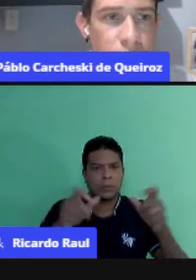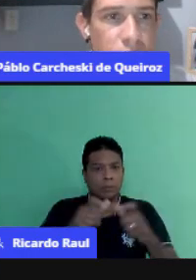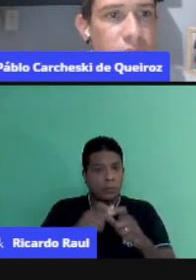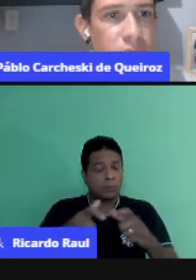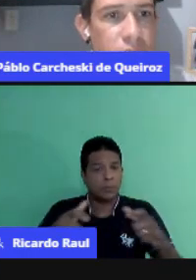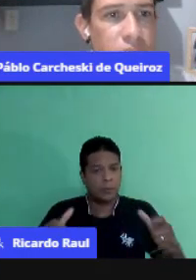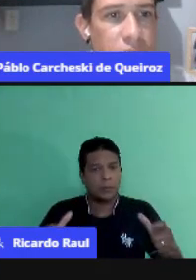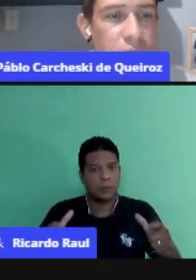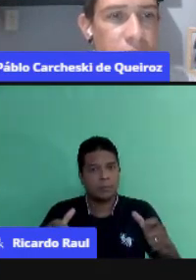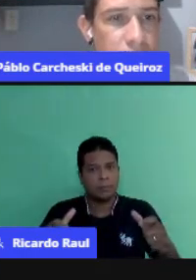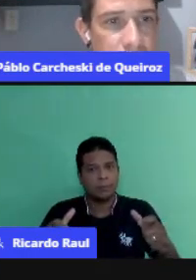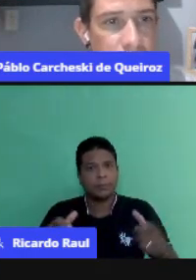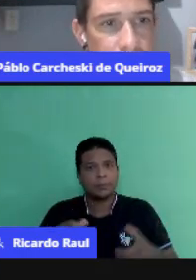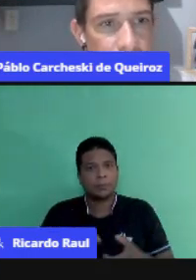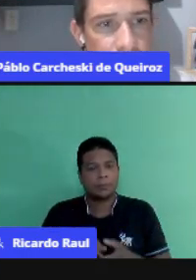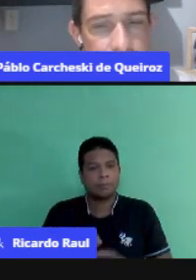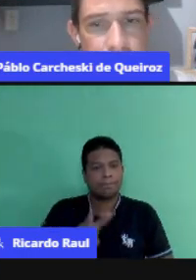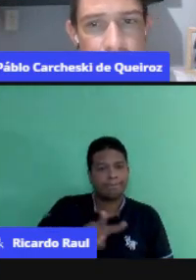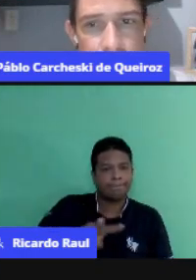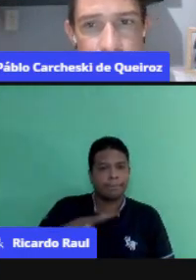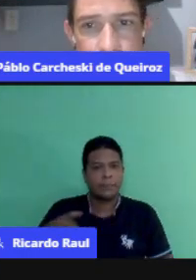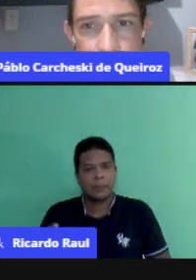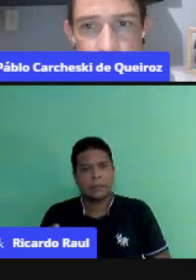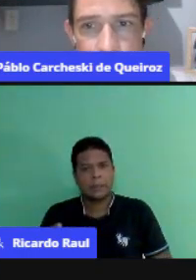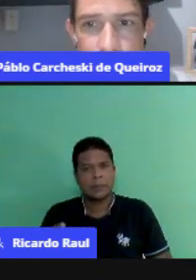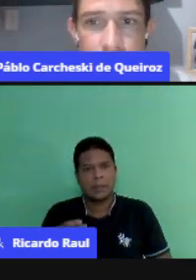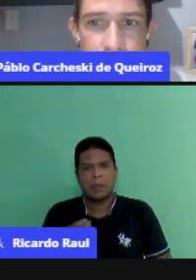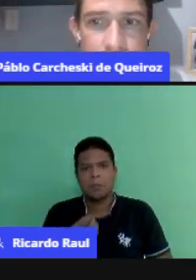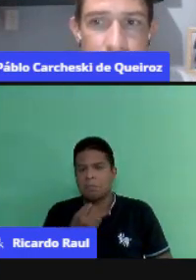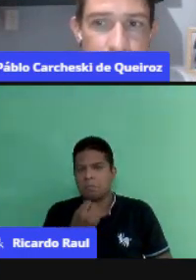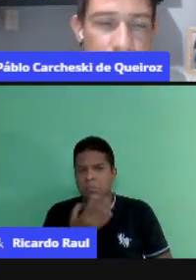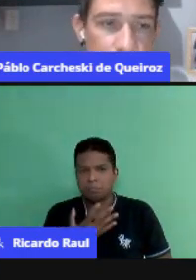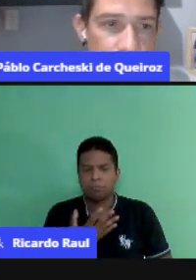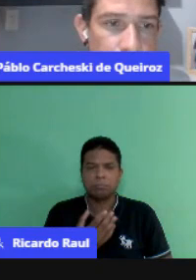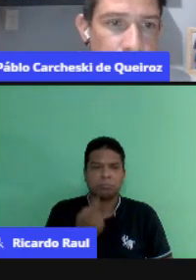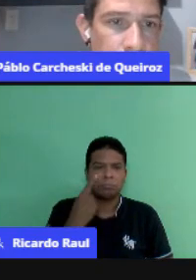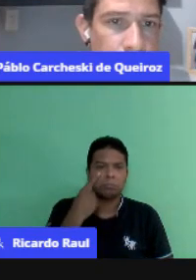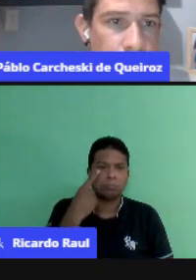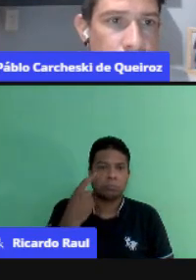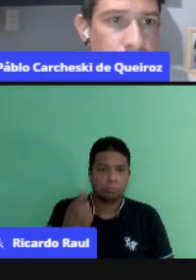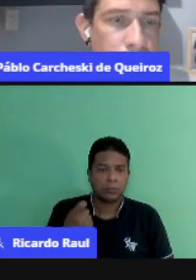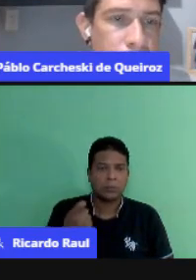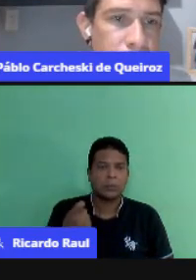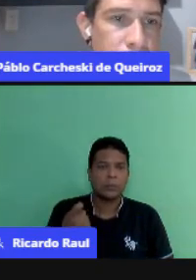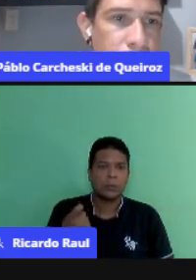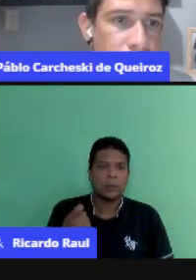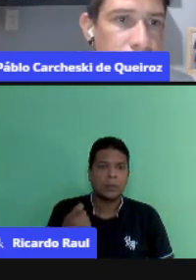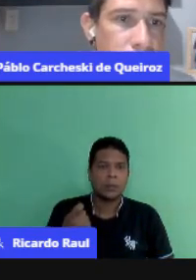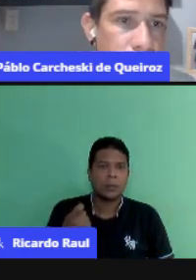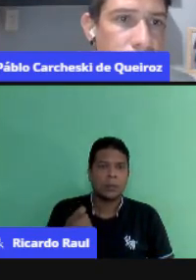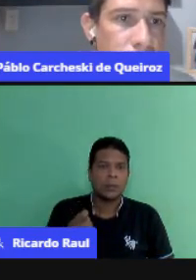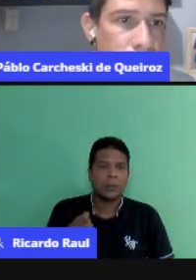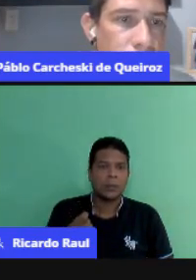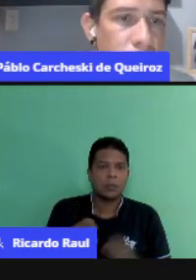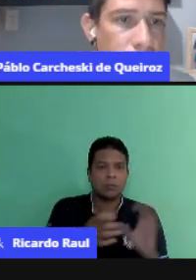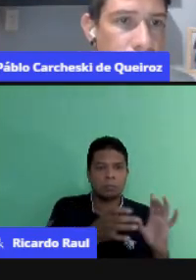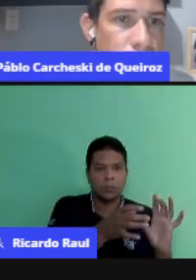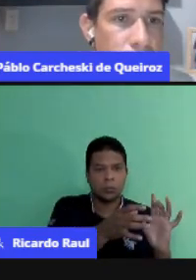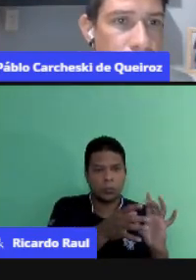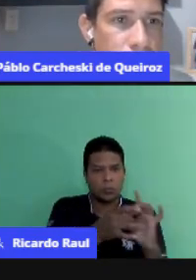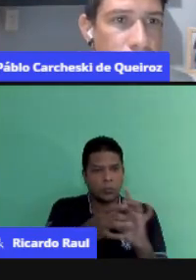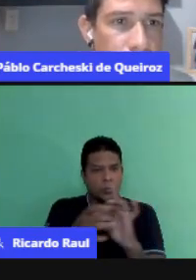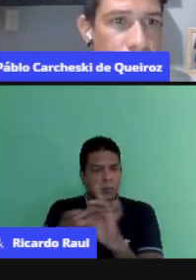diretamente, inversamente proporcionais, ele é muito rico para a discussão, porque ele trabalha muito a questão do contexto, acho que local,